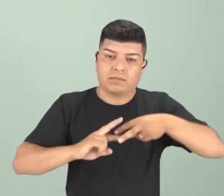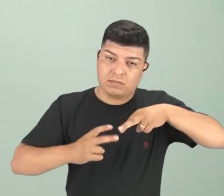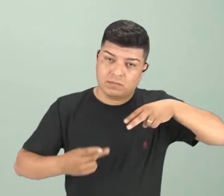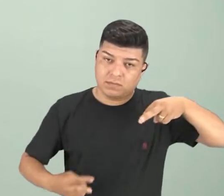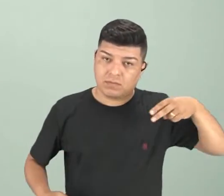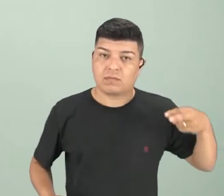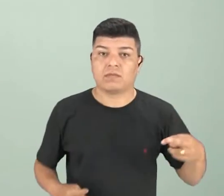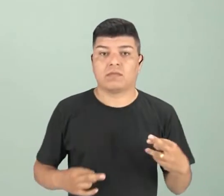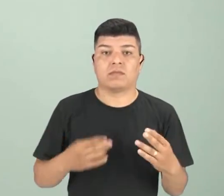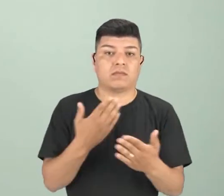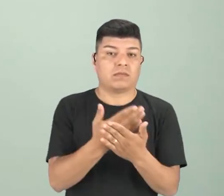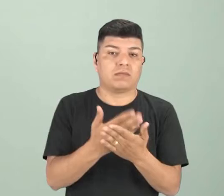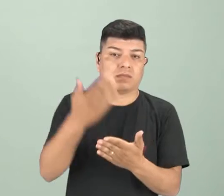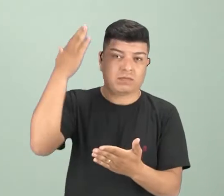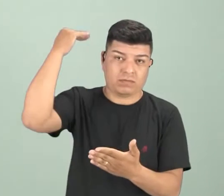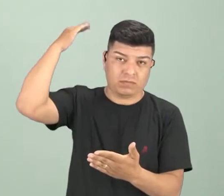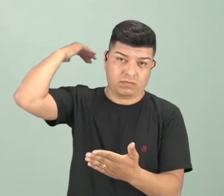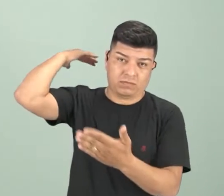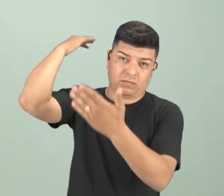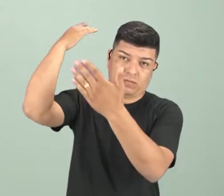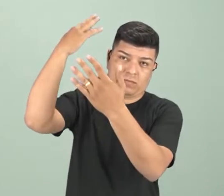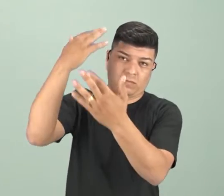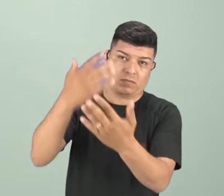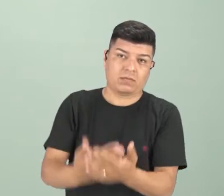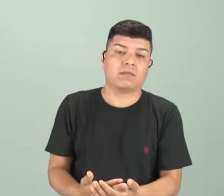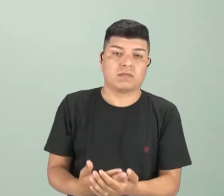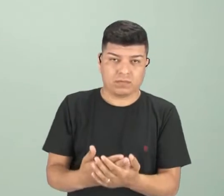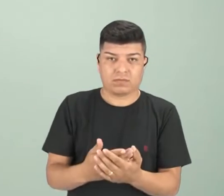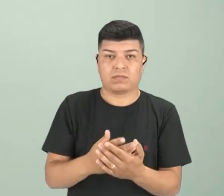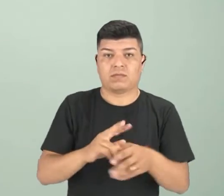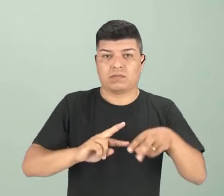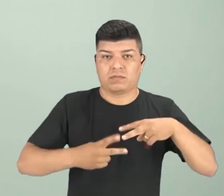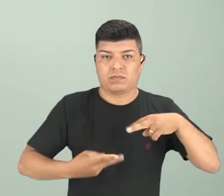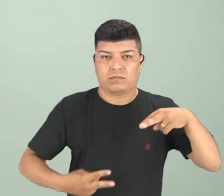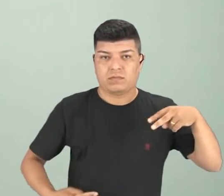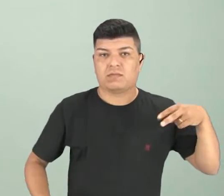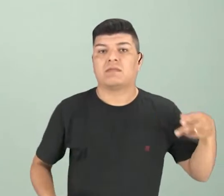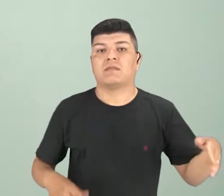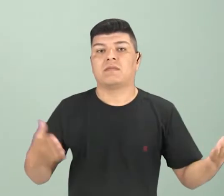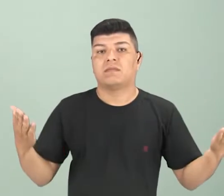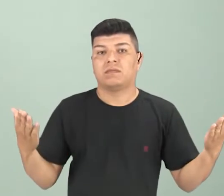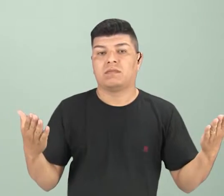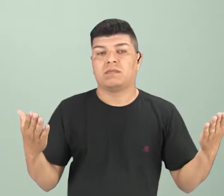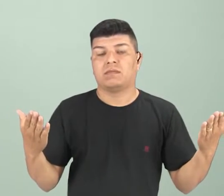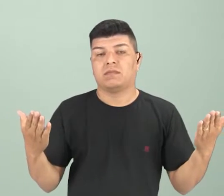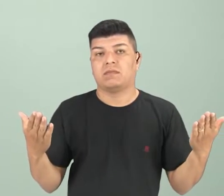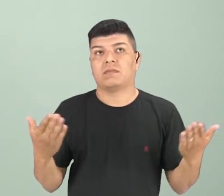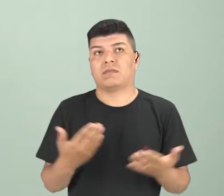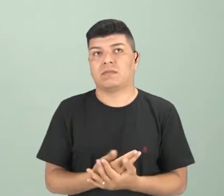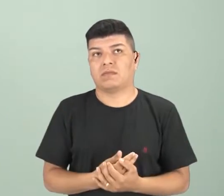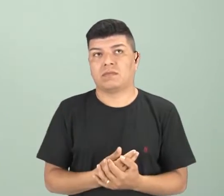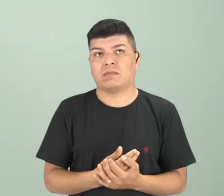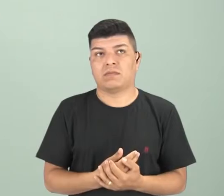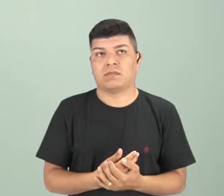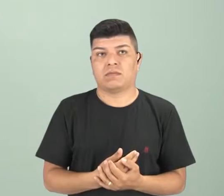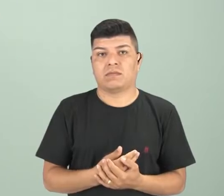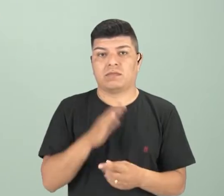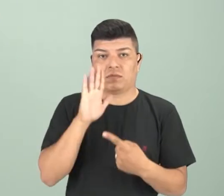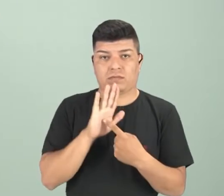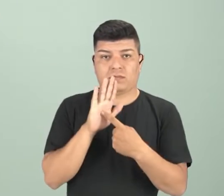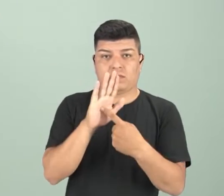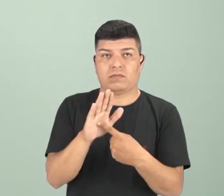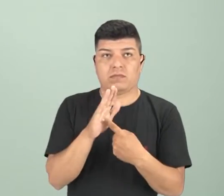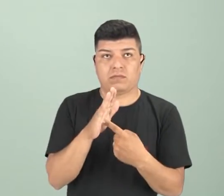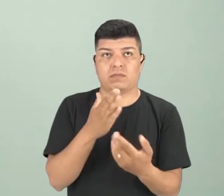genética. Desde as aulas, quando a gente começou a trabalhar a genética mais fortemente, eu venho deixando